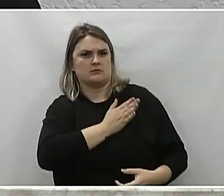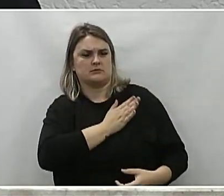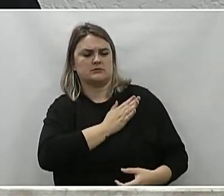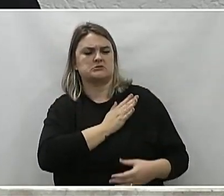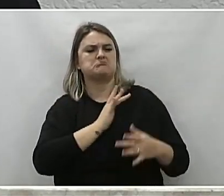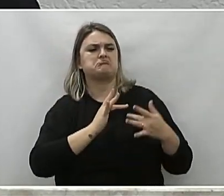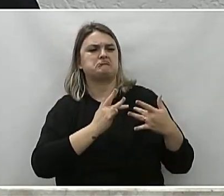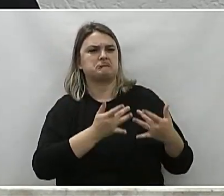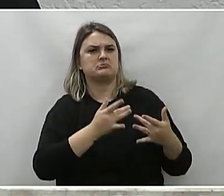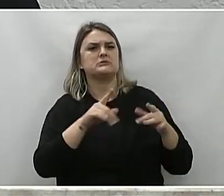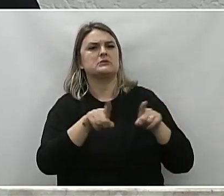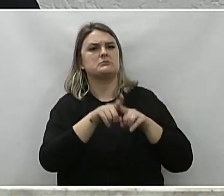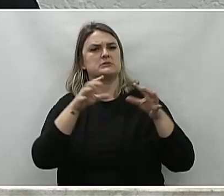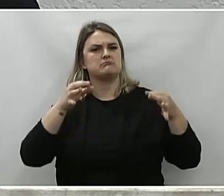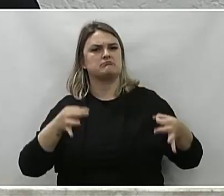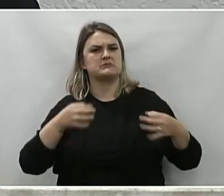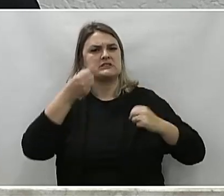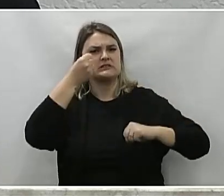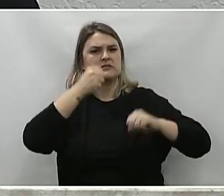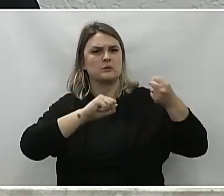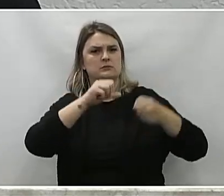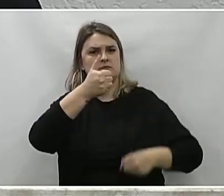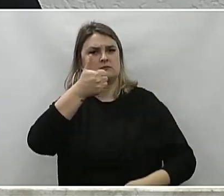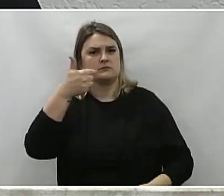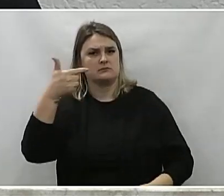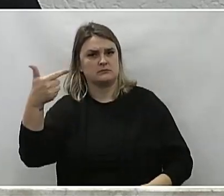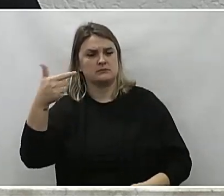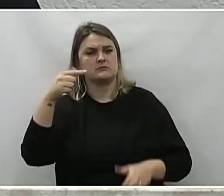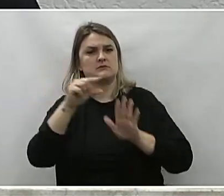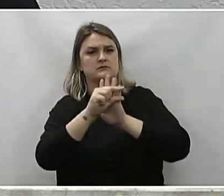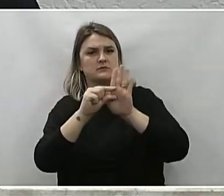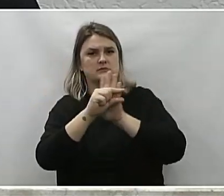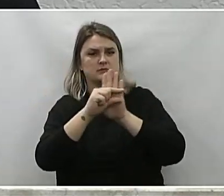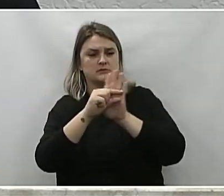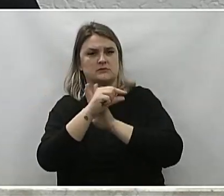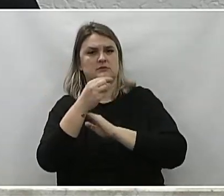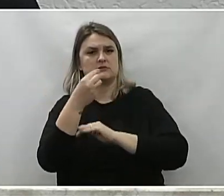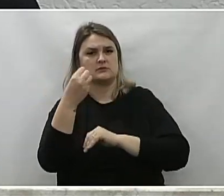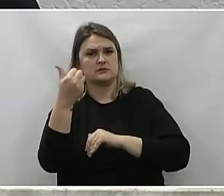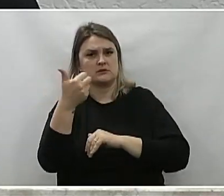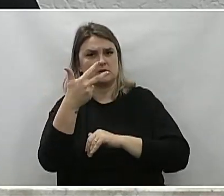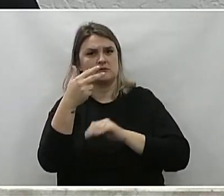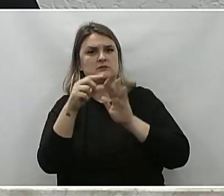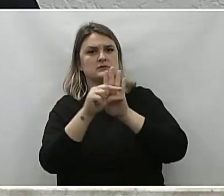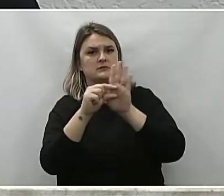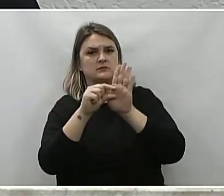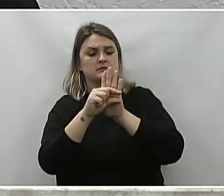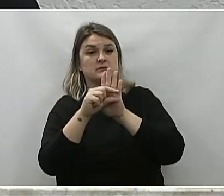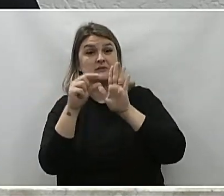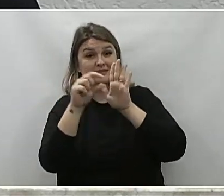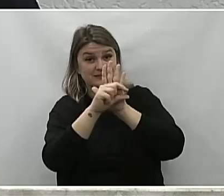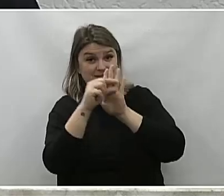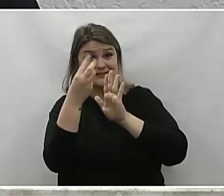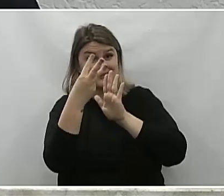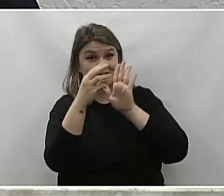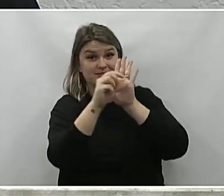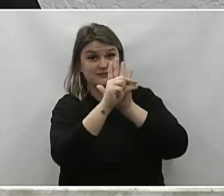misericordiosos e honestos Salmo 112 Versículo número 3 e Versículo 4